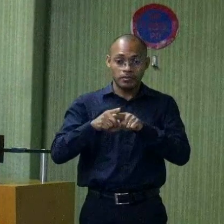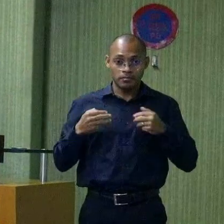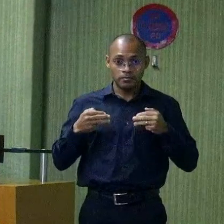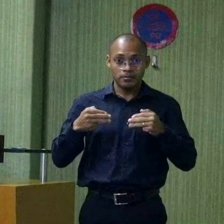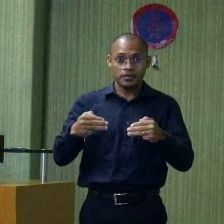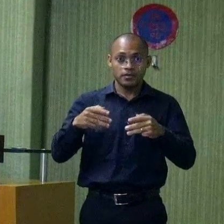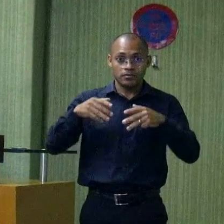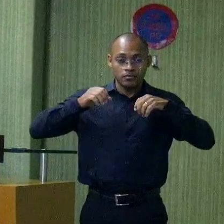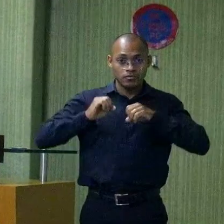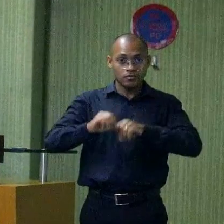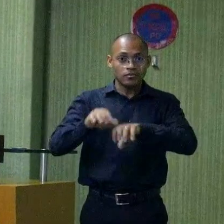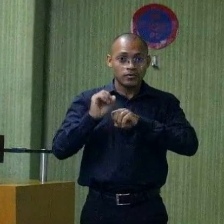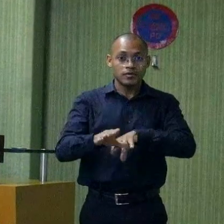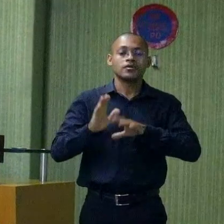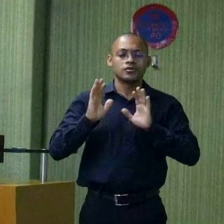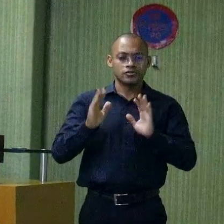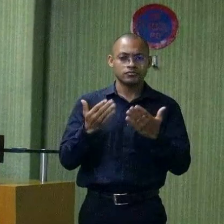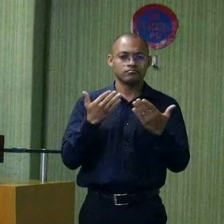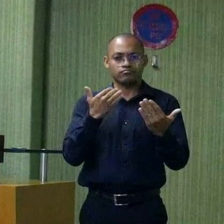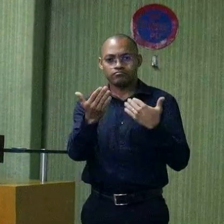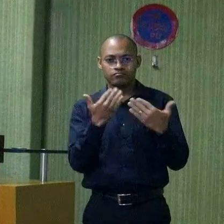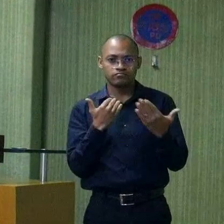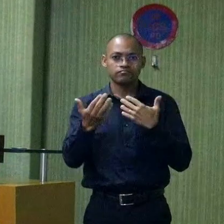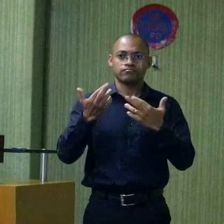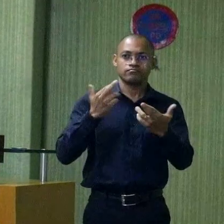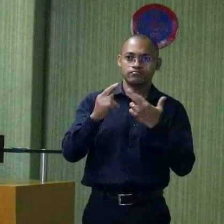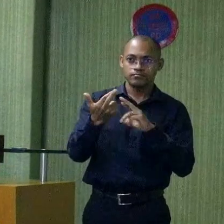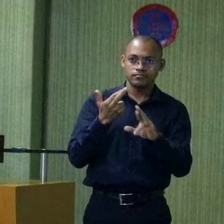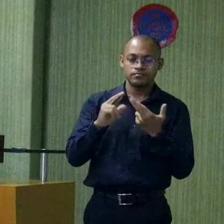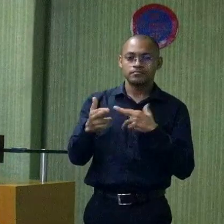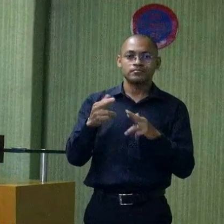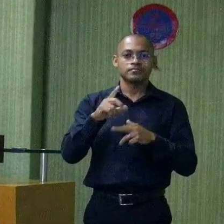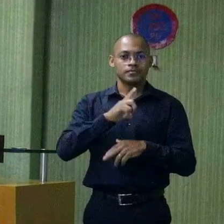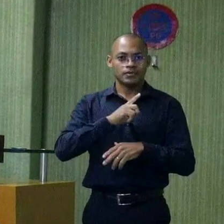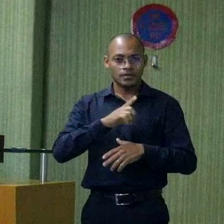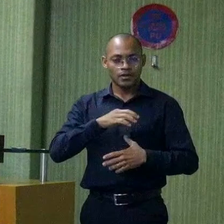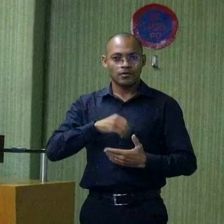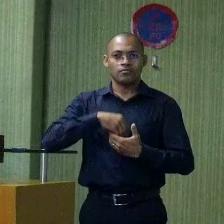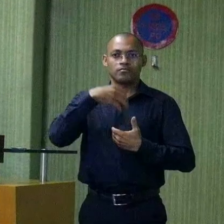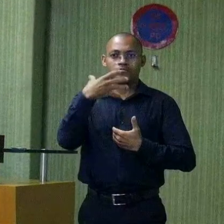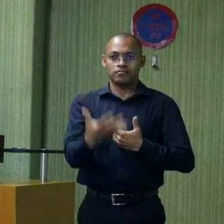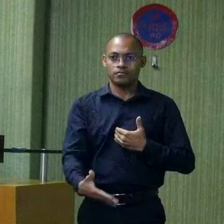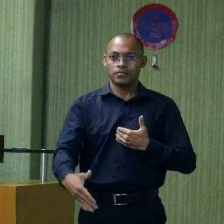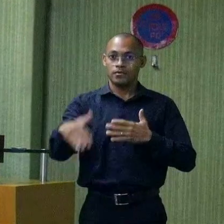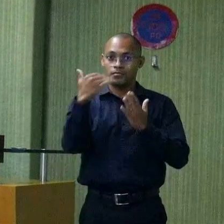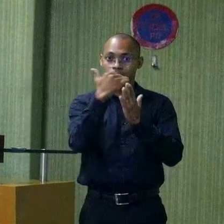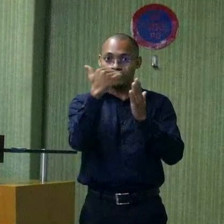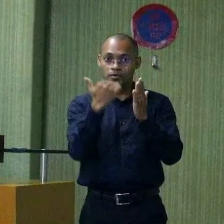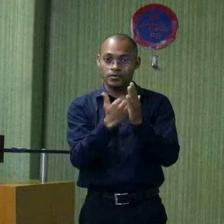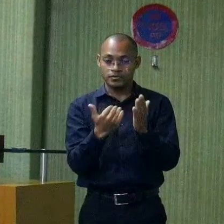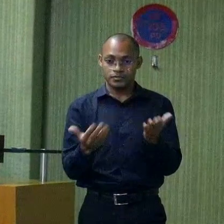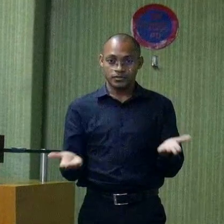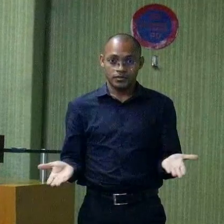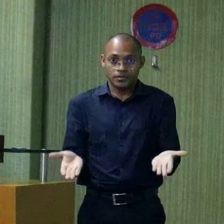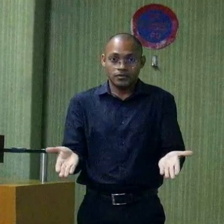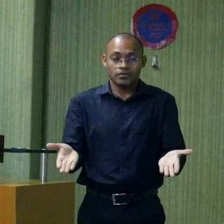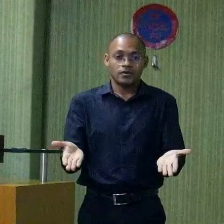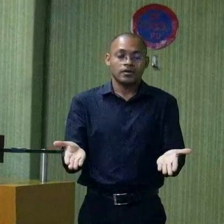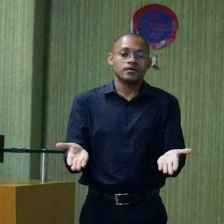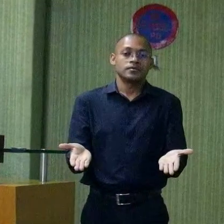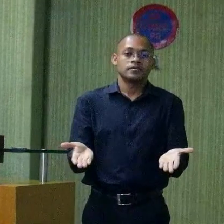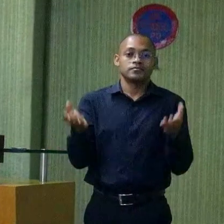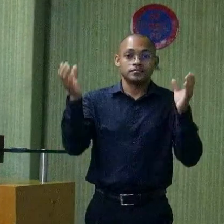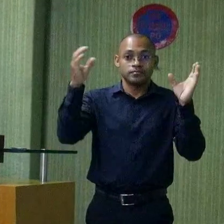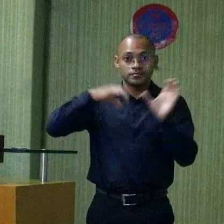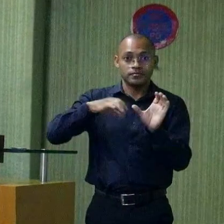tem dialogado e tem uma tem proposição em relação a ao projeto que se encontra atualmente na Câmara estamos em em